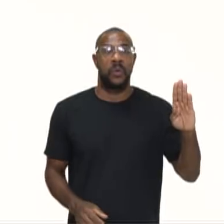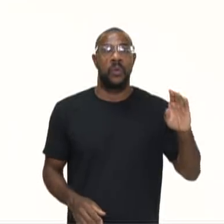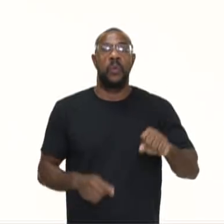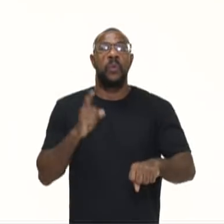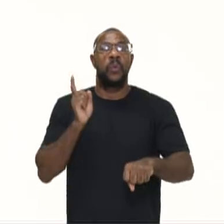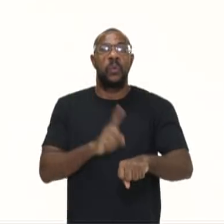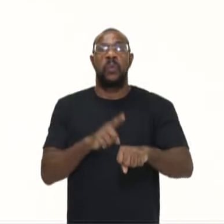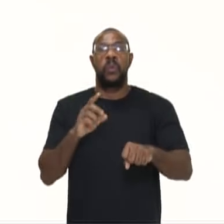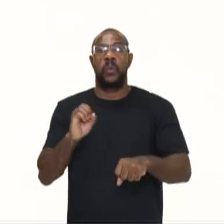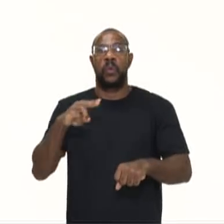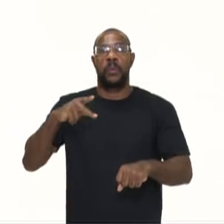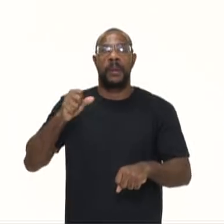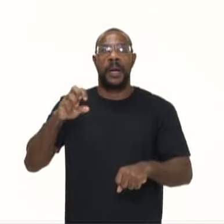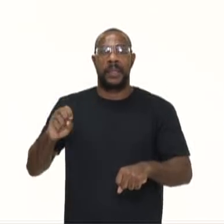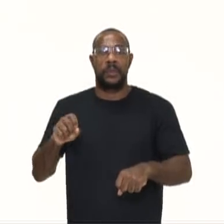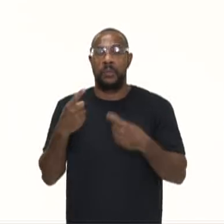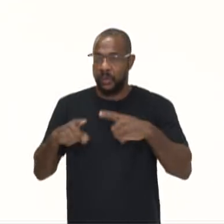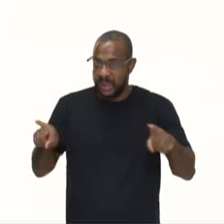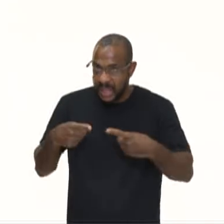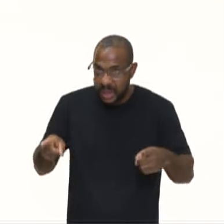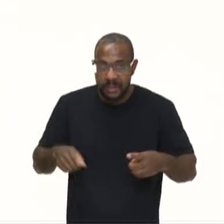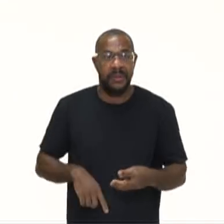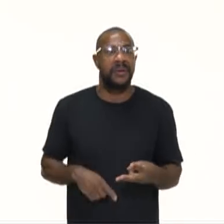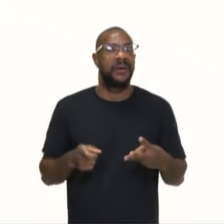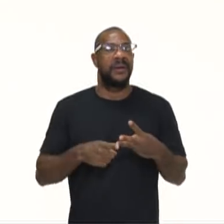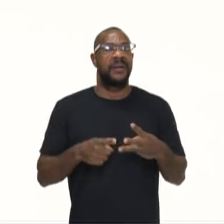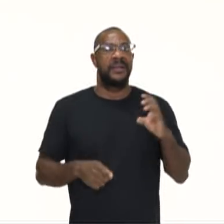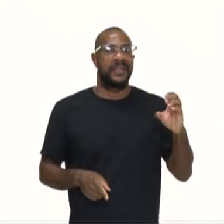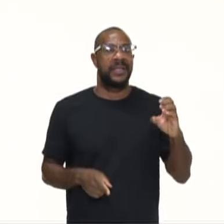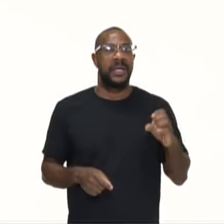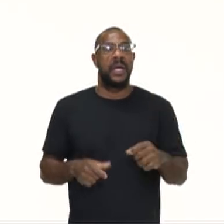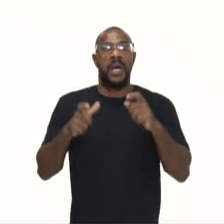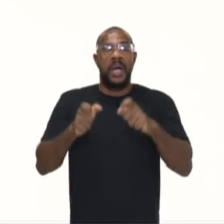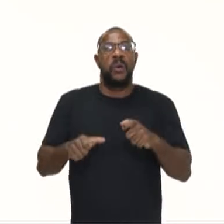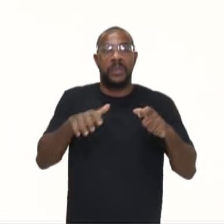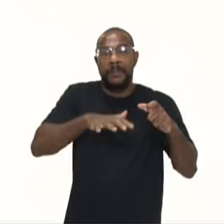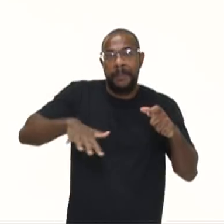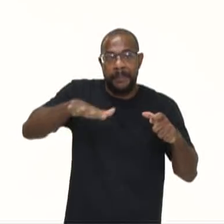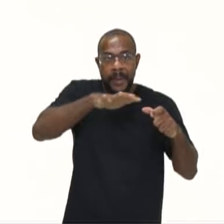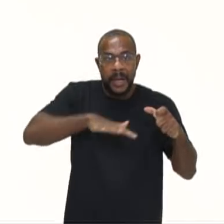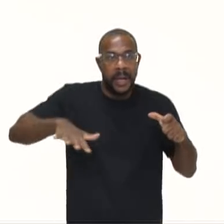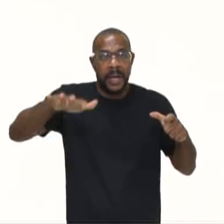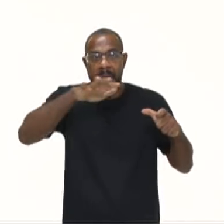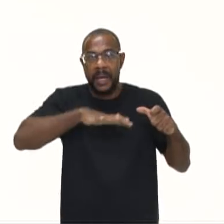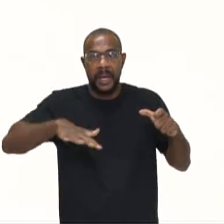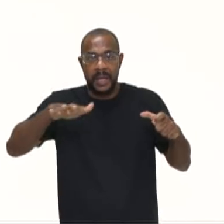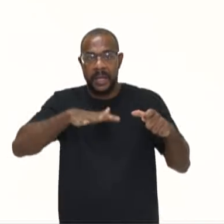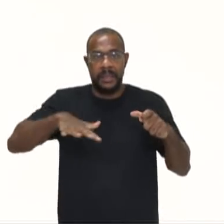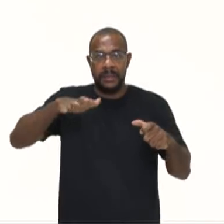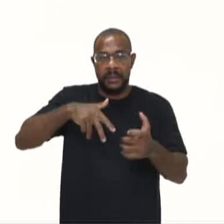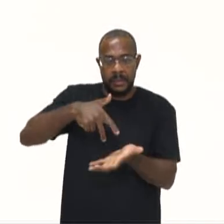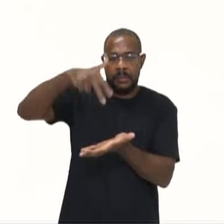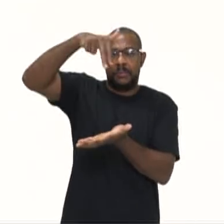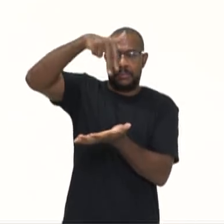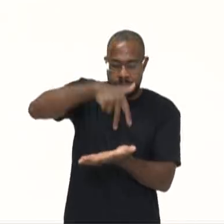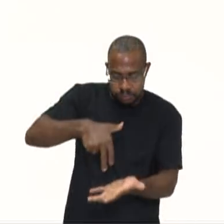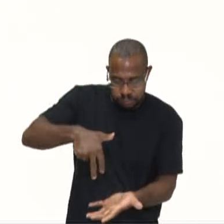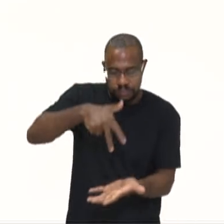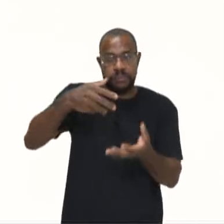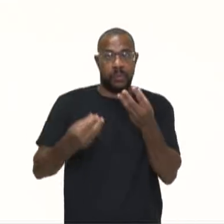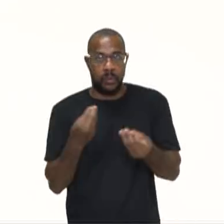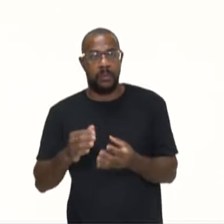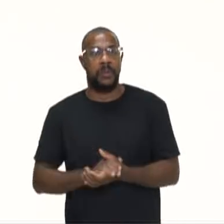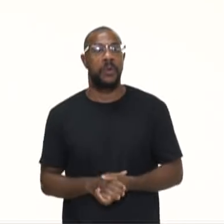compasso musical. Alternativa C, o espaço da dança, que pode ser baixo, médio ou alto. Ou